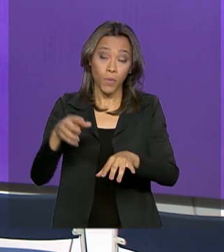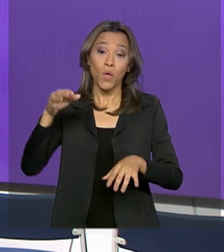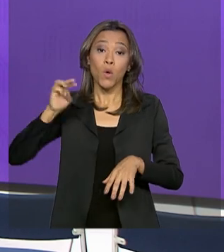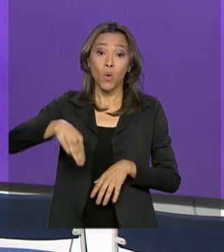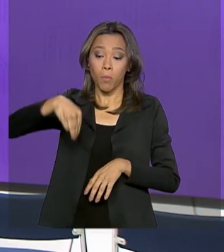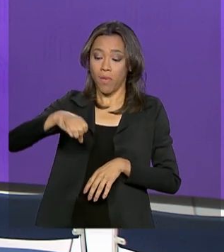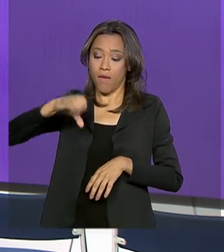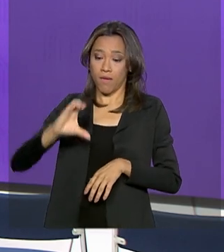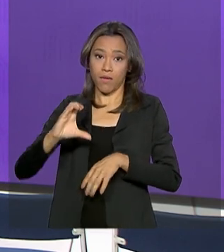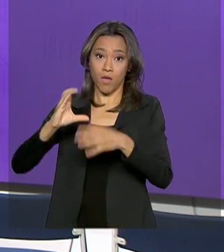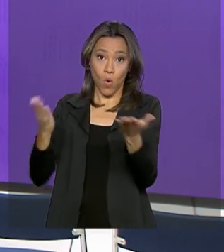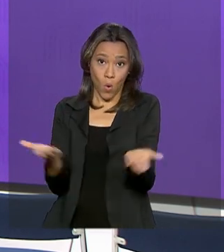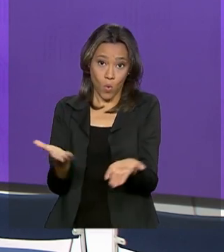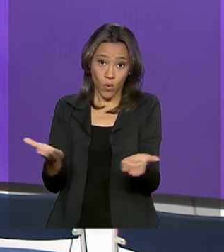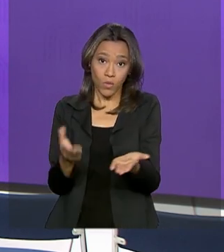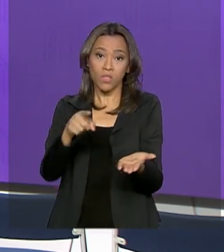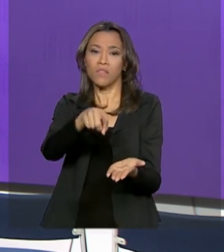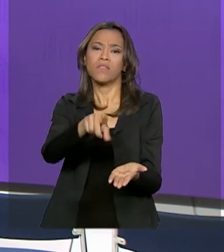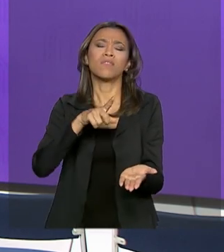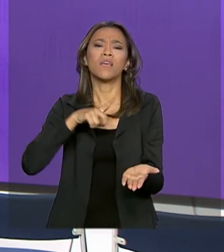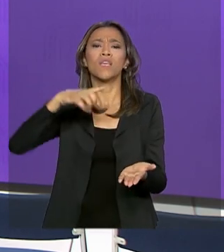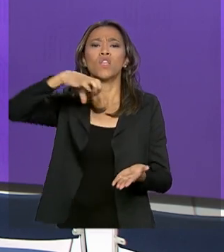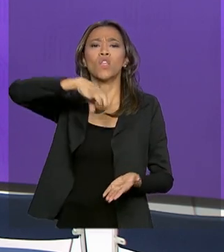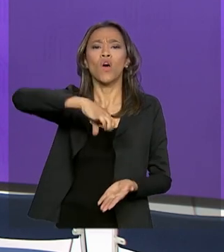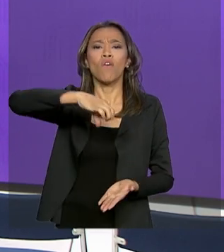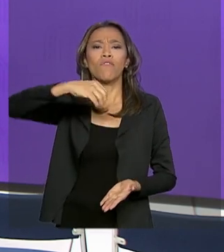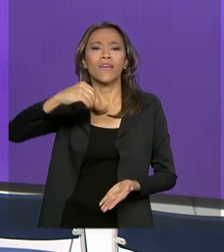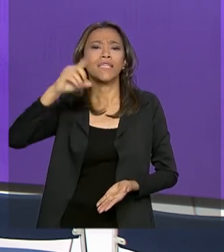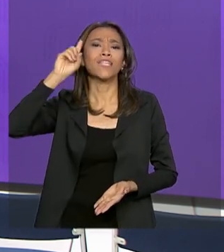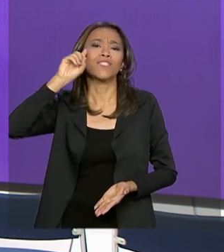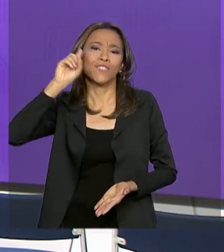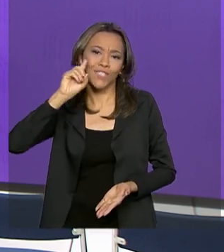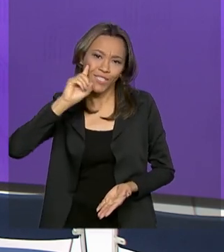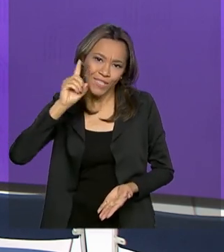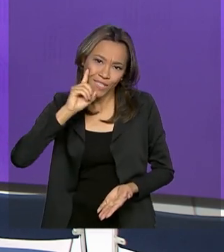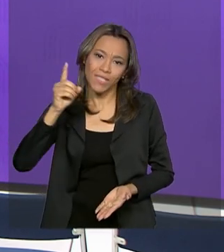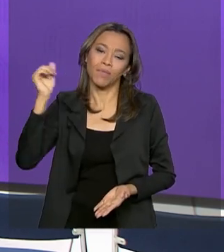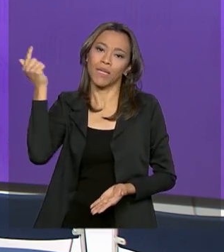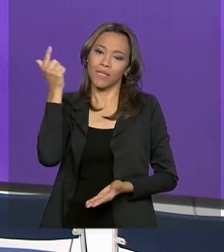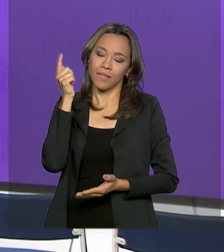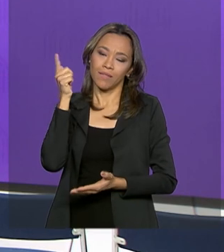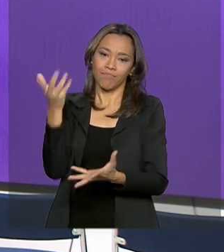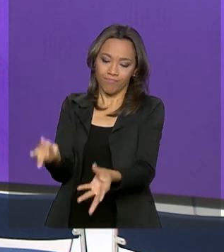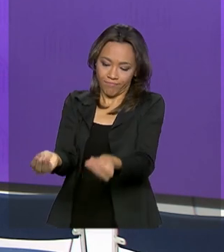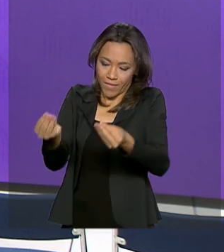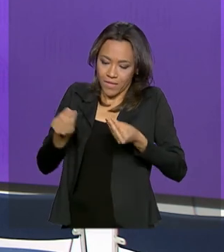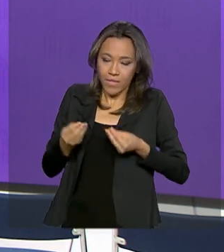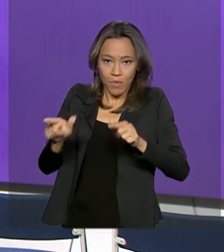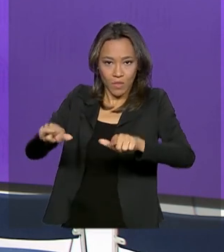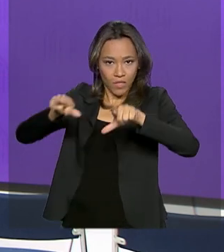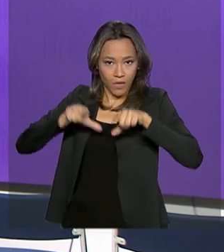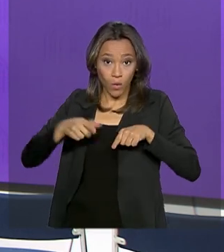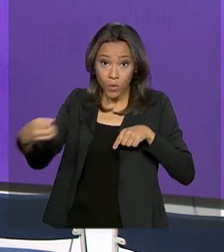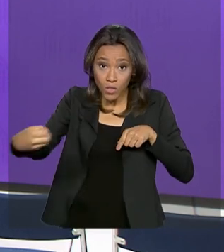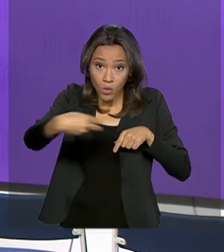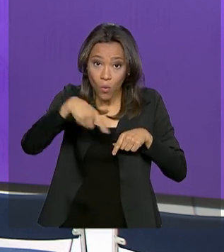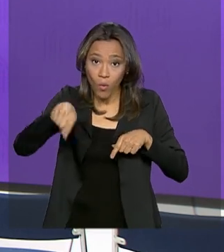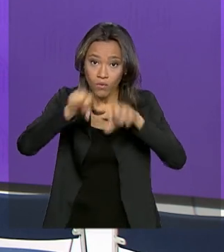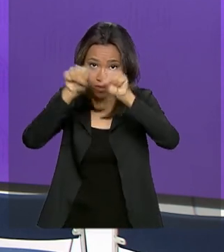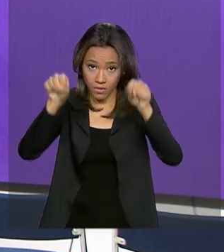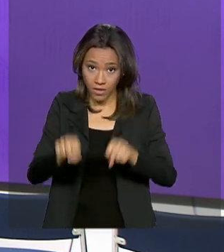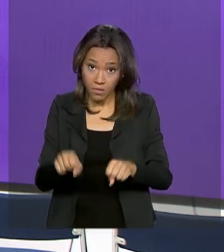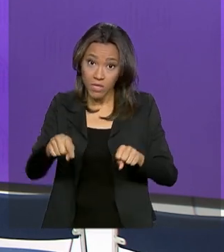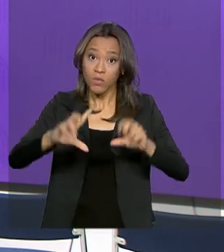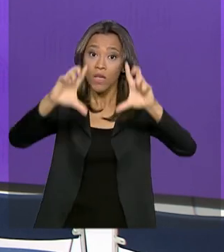hoje o diploma físico leva cerca de 90 dias para chegar às mãos dos estudantes. Com o novo sistema, esse